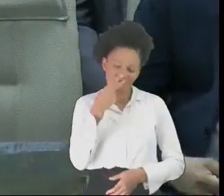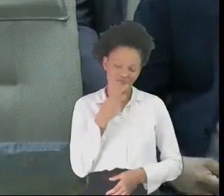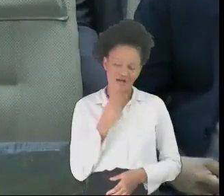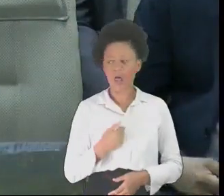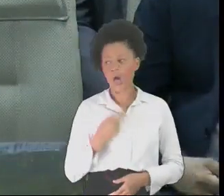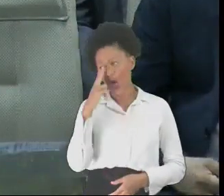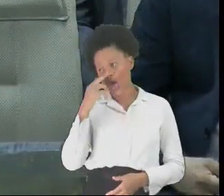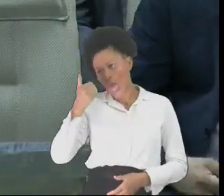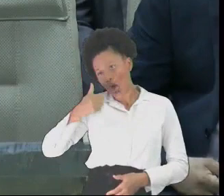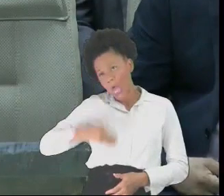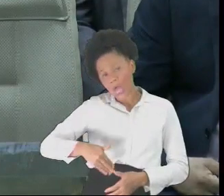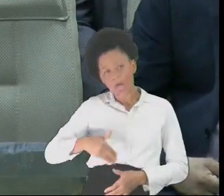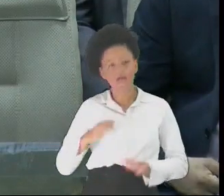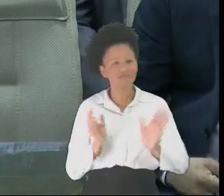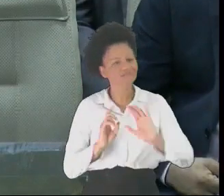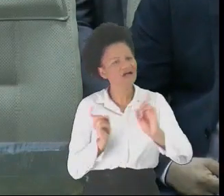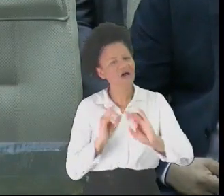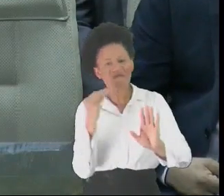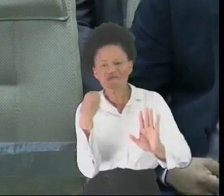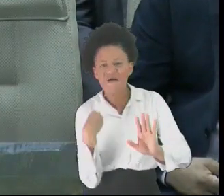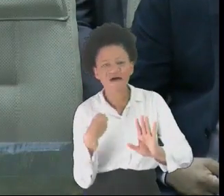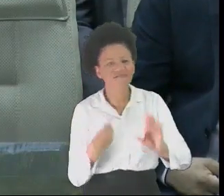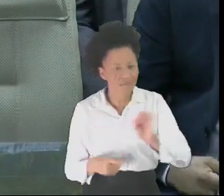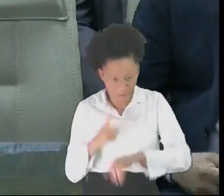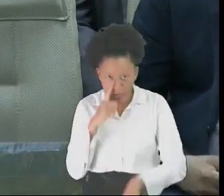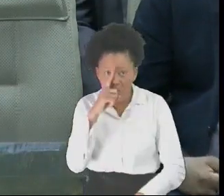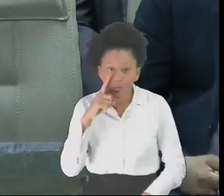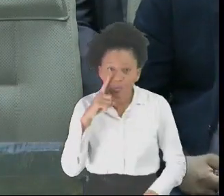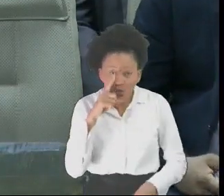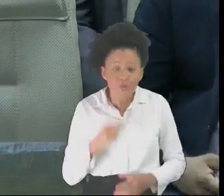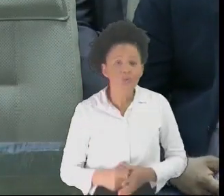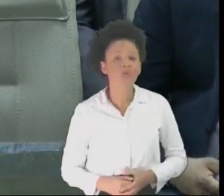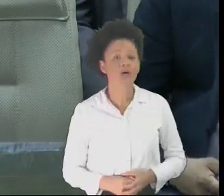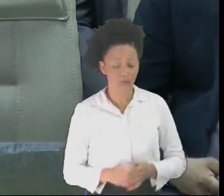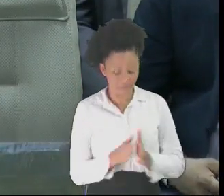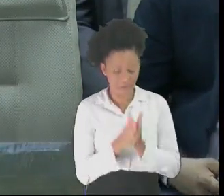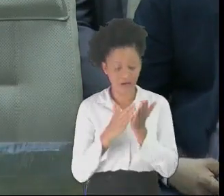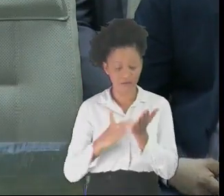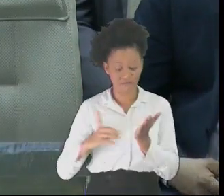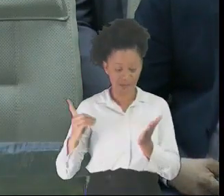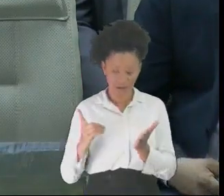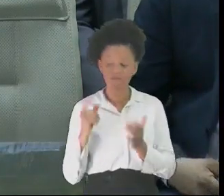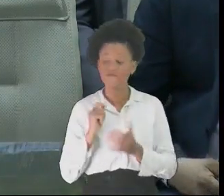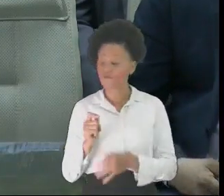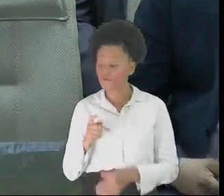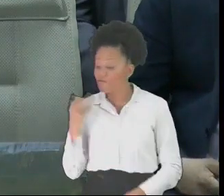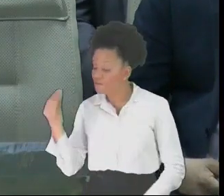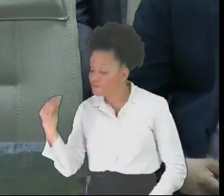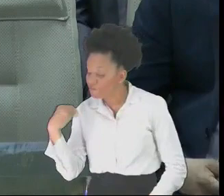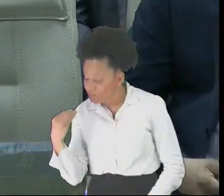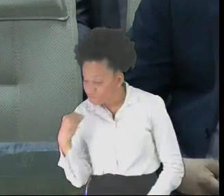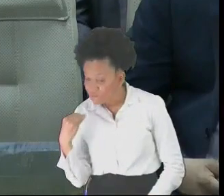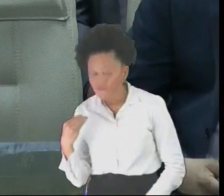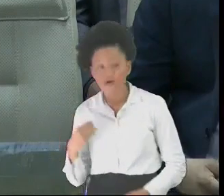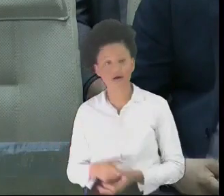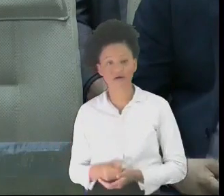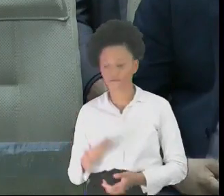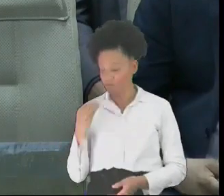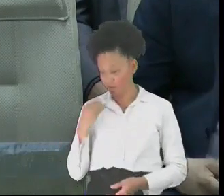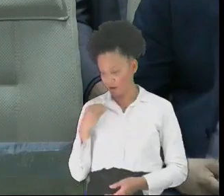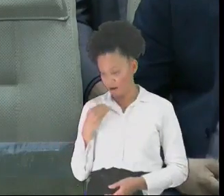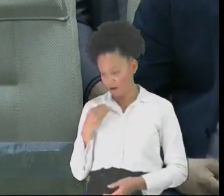não. Diga não, porque é perigoso. A Bíblia diz, diga o fraco. Você é fraco, mas não diga que é